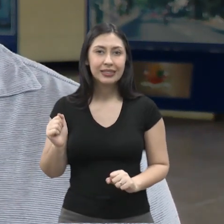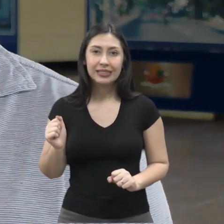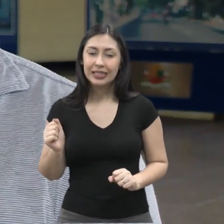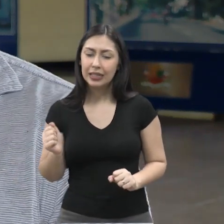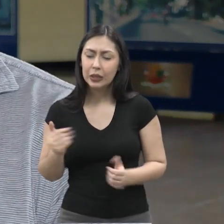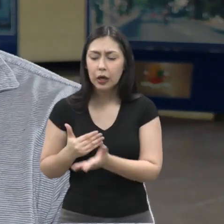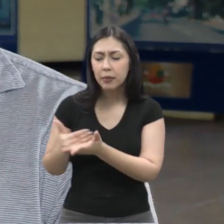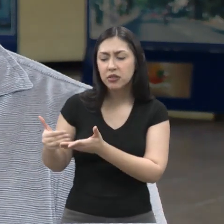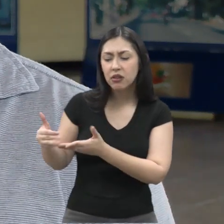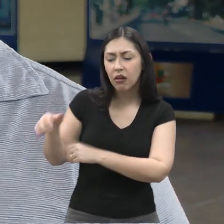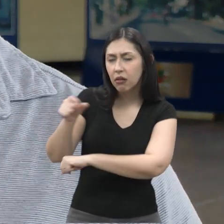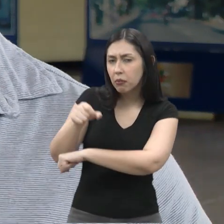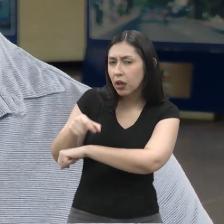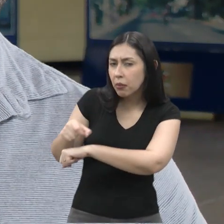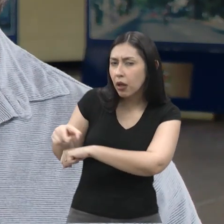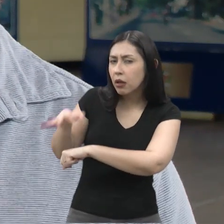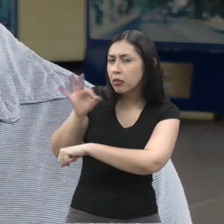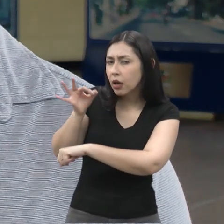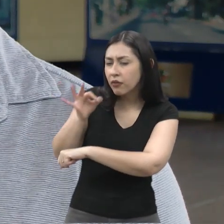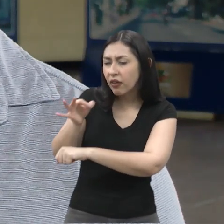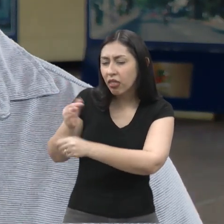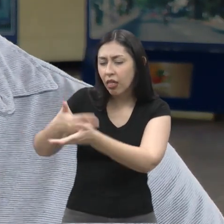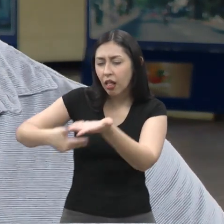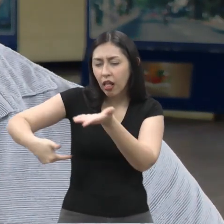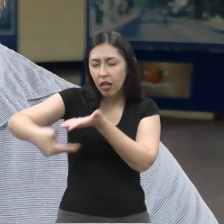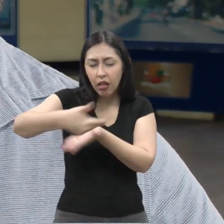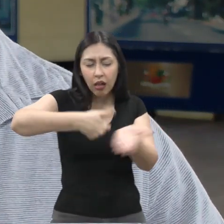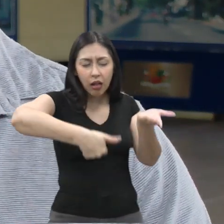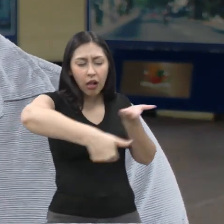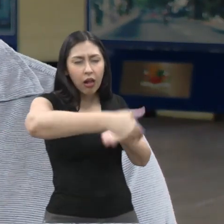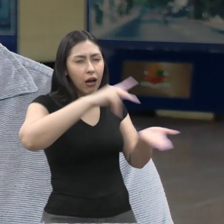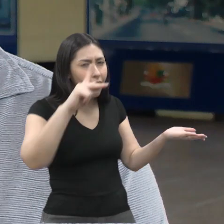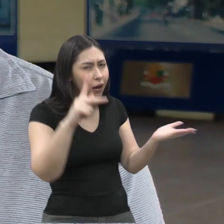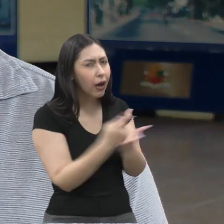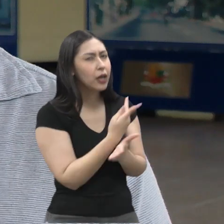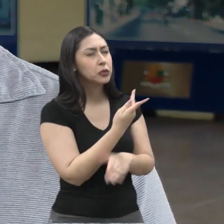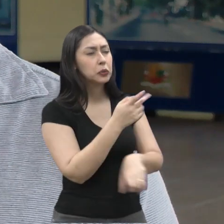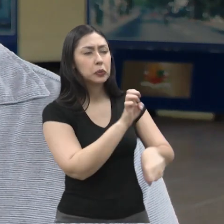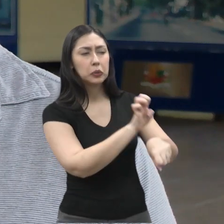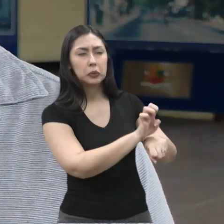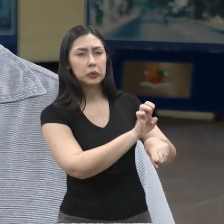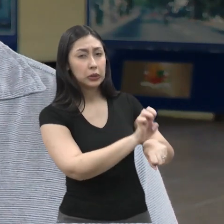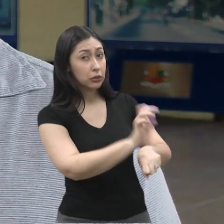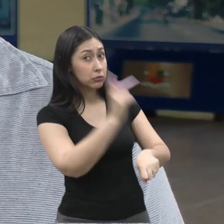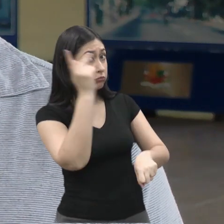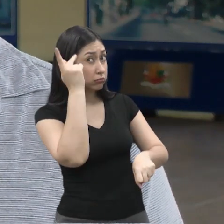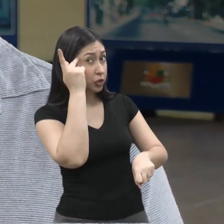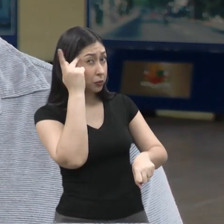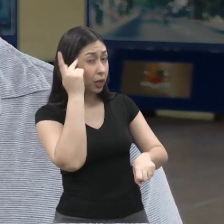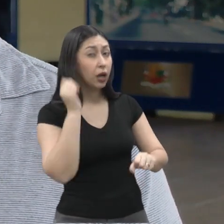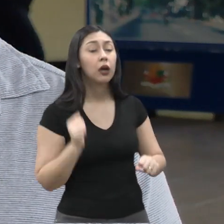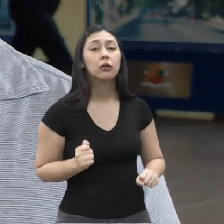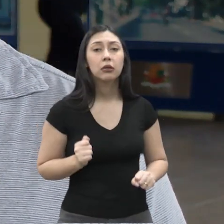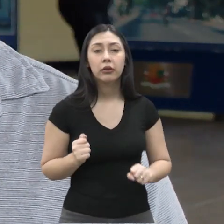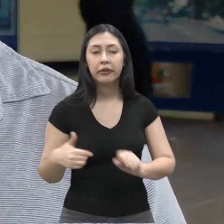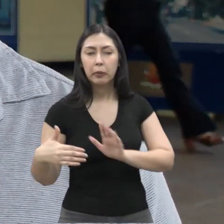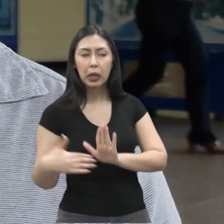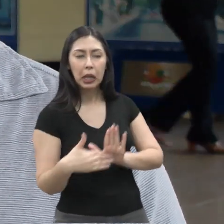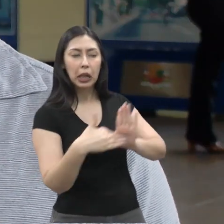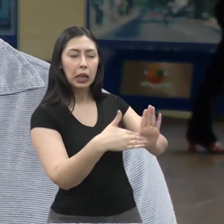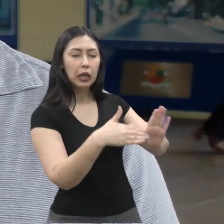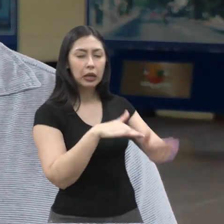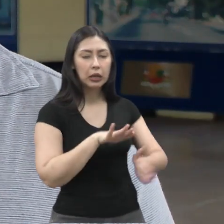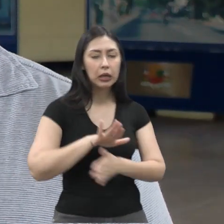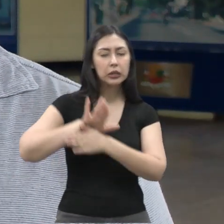quanto promíscua entre a cafeicultura paulista e o Estado, inicialmente São Paulo, depois o Estado brasileiro, né, uma